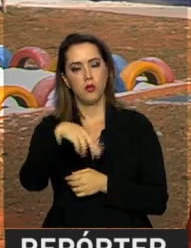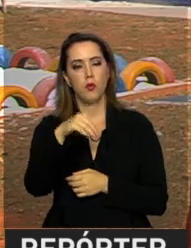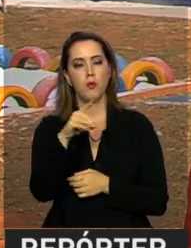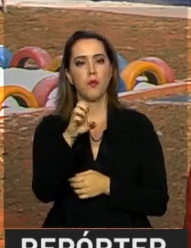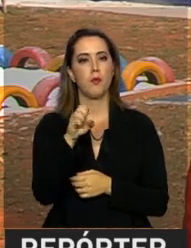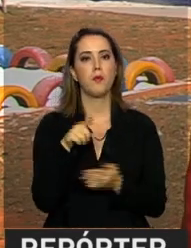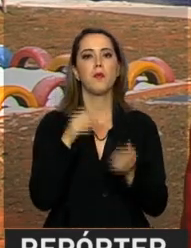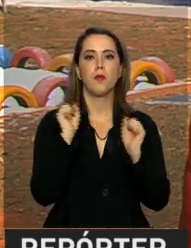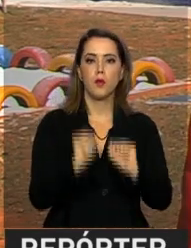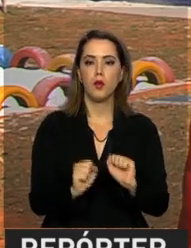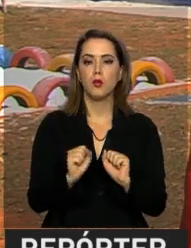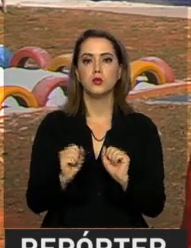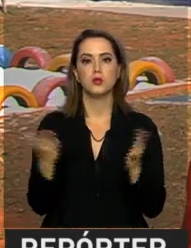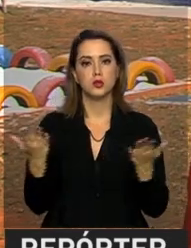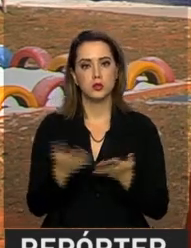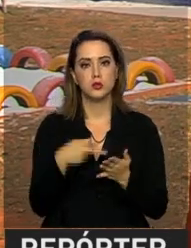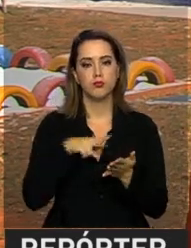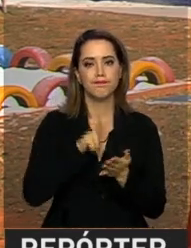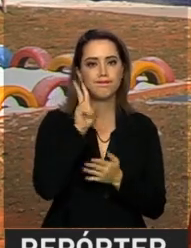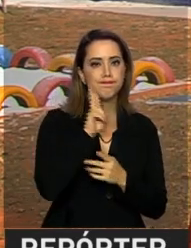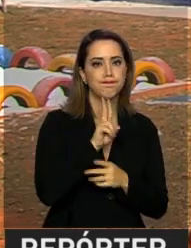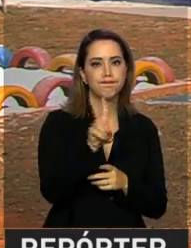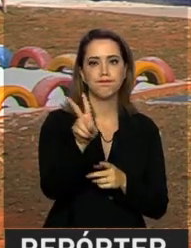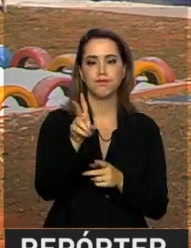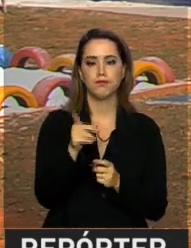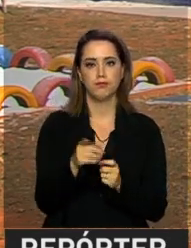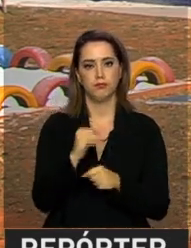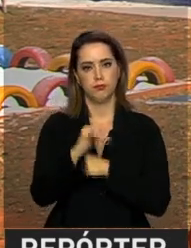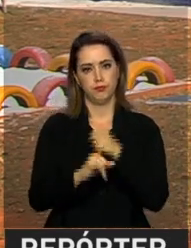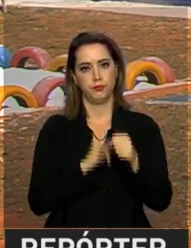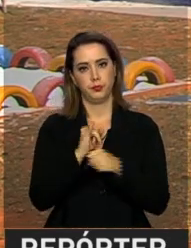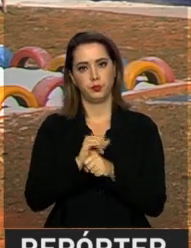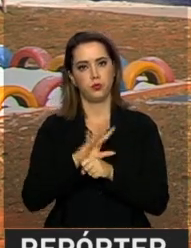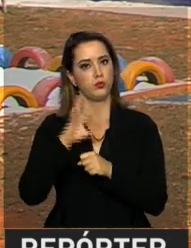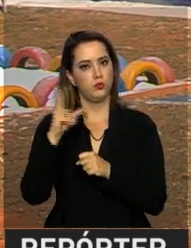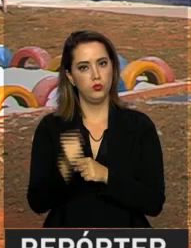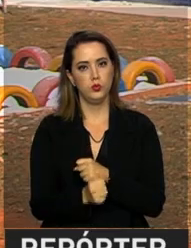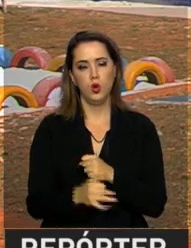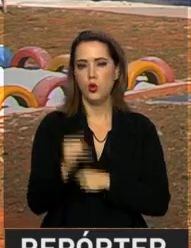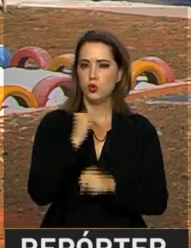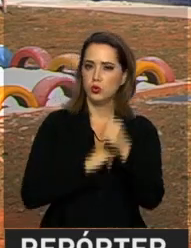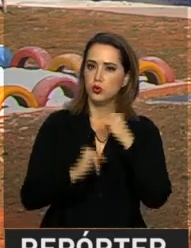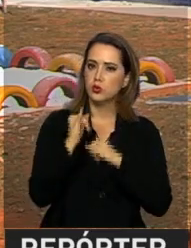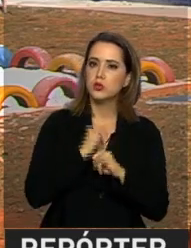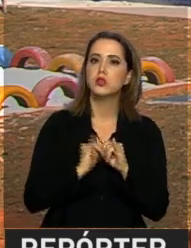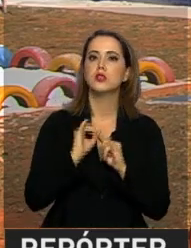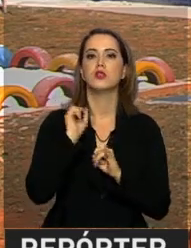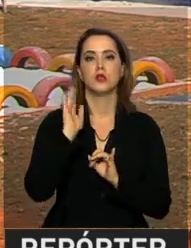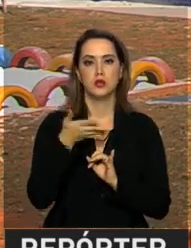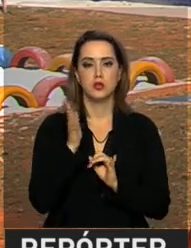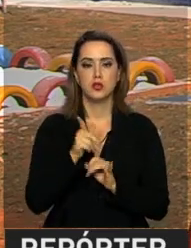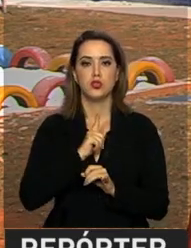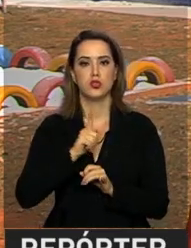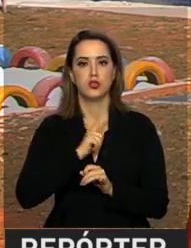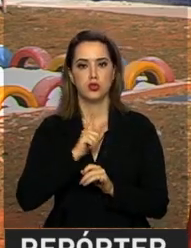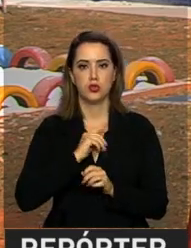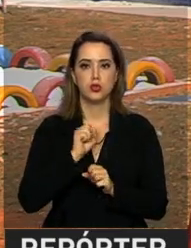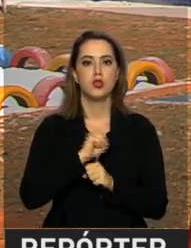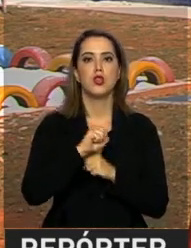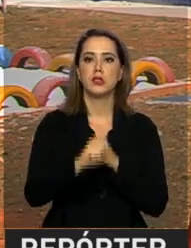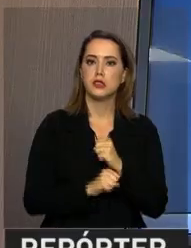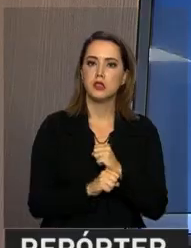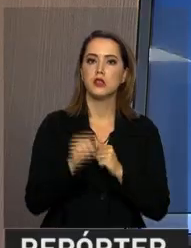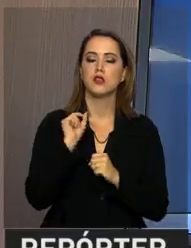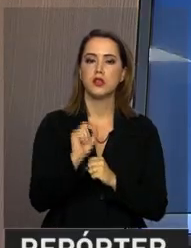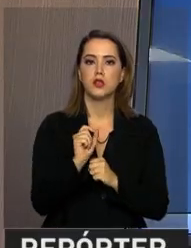estados podem agora ser acompanhados por qualquer pessoa todas as informações já estão disponíveis em uma página na